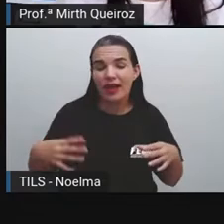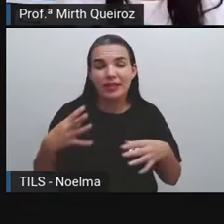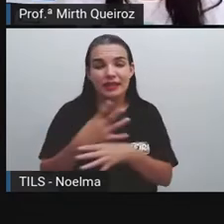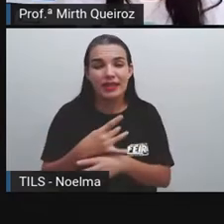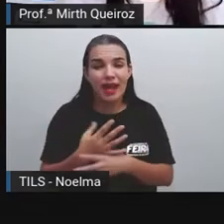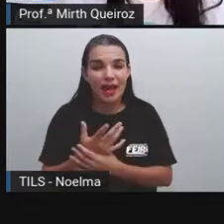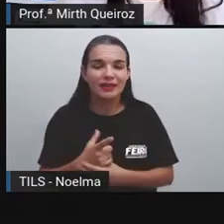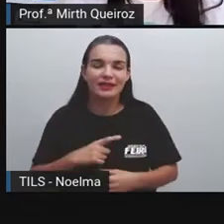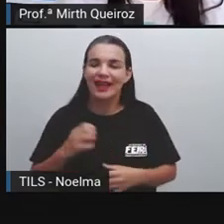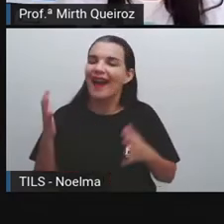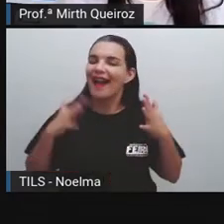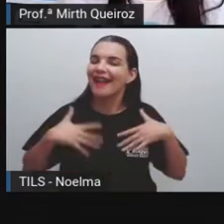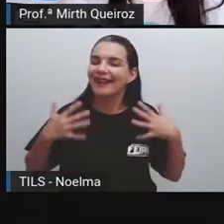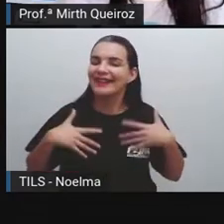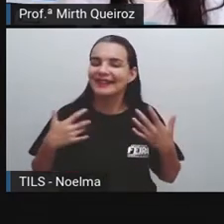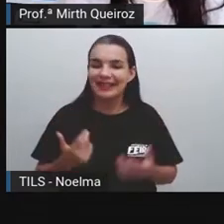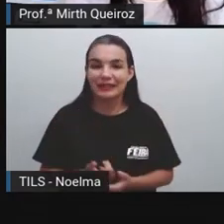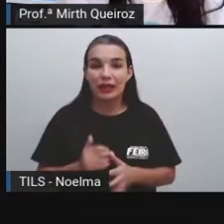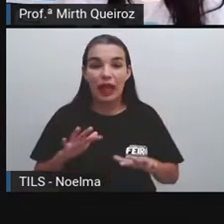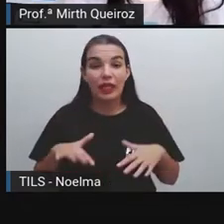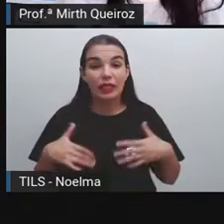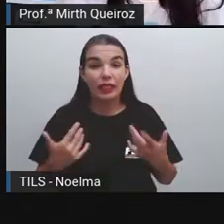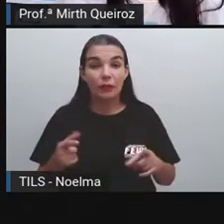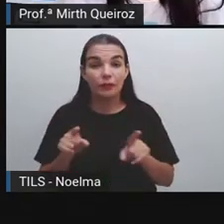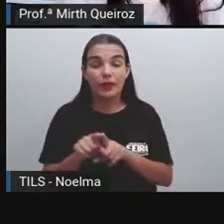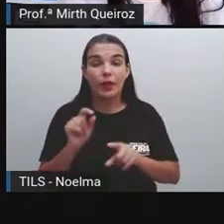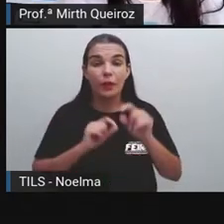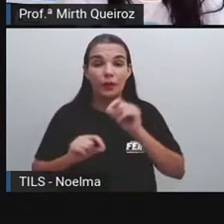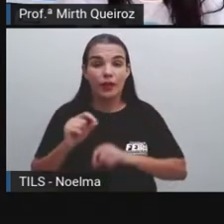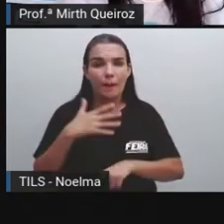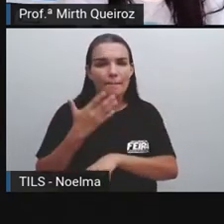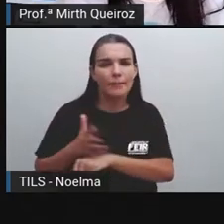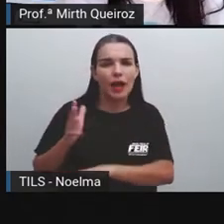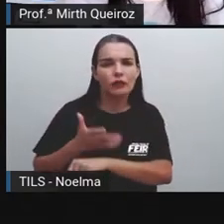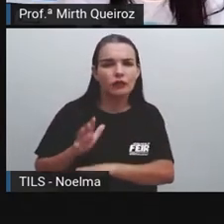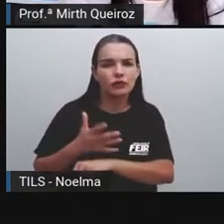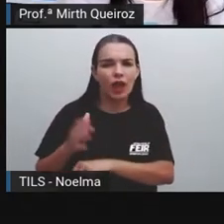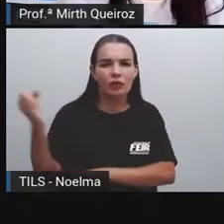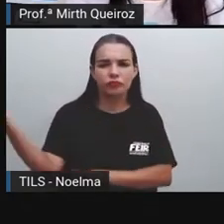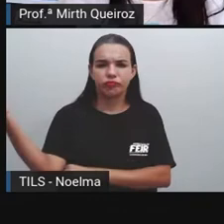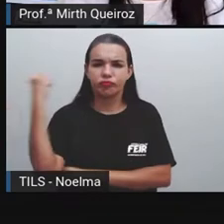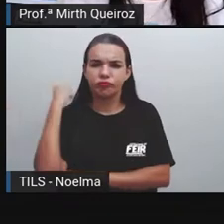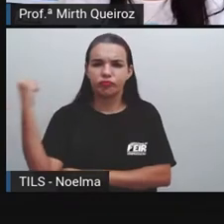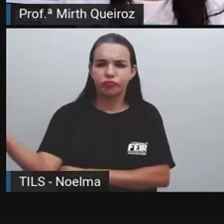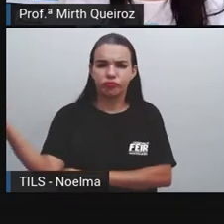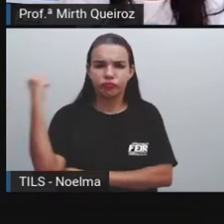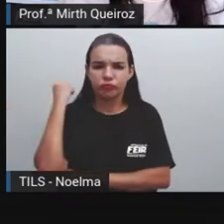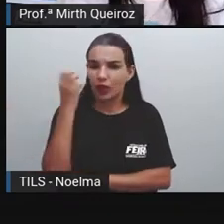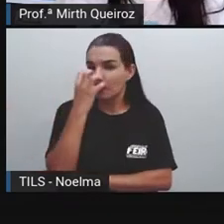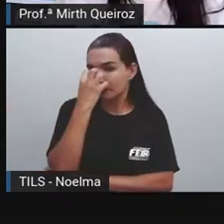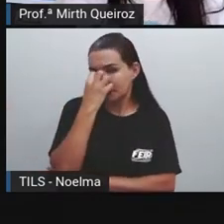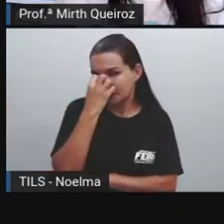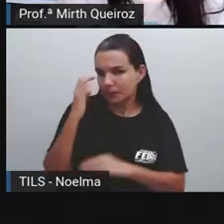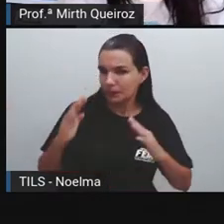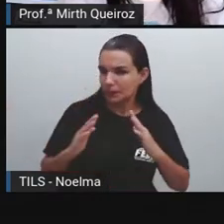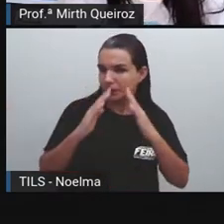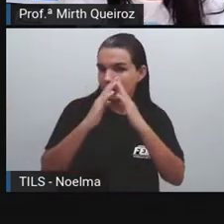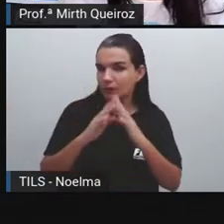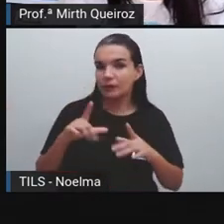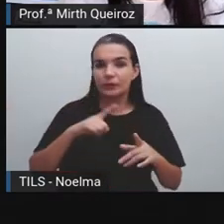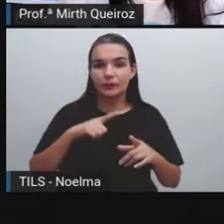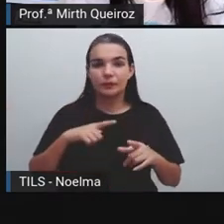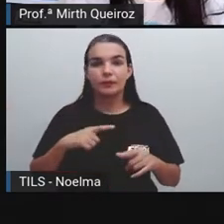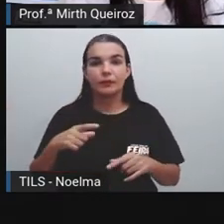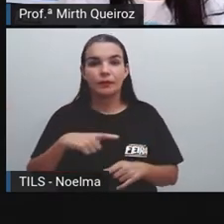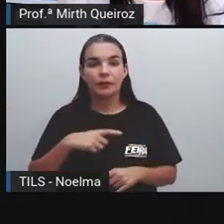Praticar atividades circenses proporciona todos esses sentimentos e ainda favorece a diversão e o